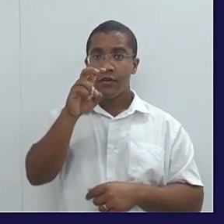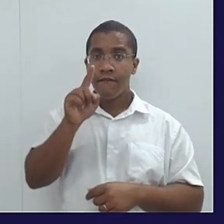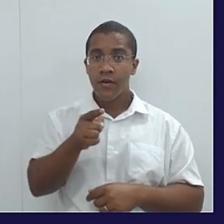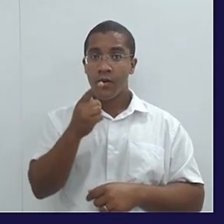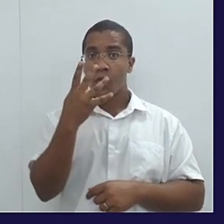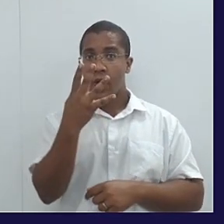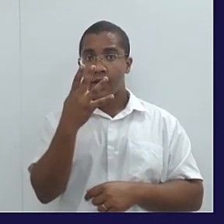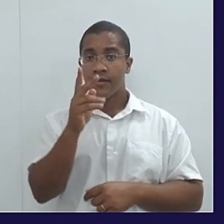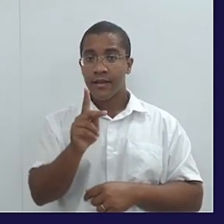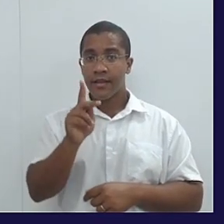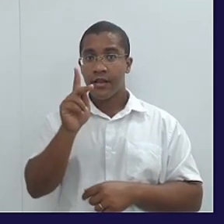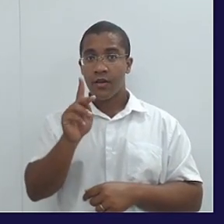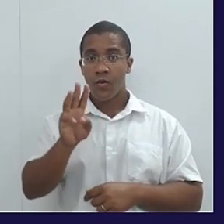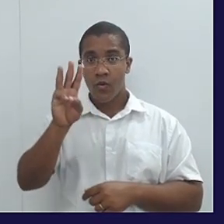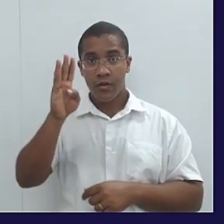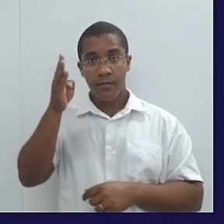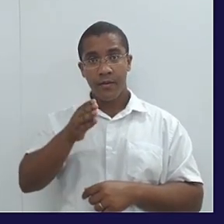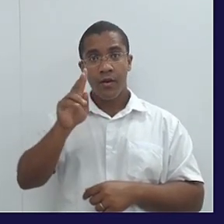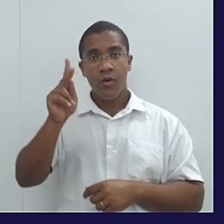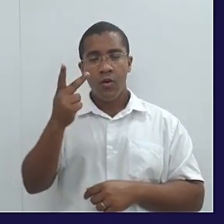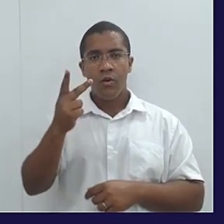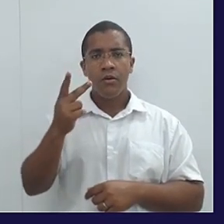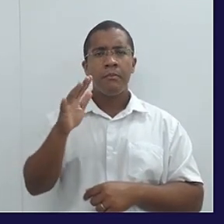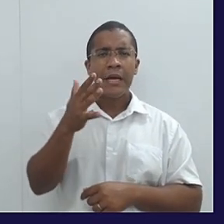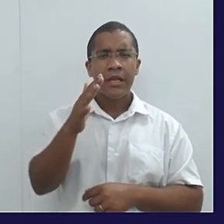5,4 kWh, ou seja,